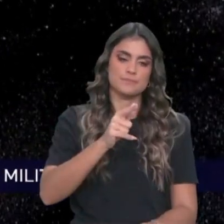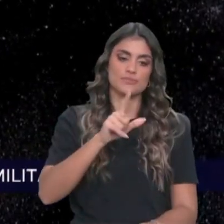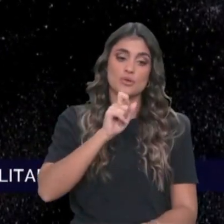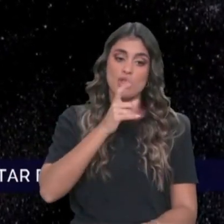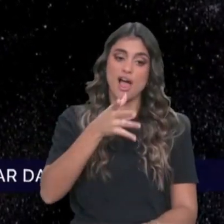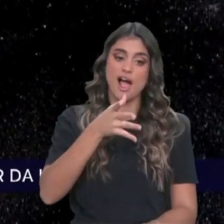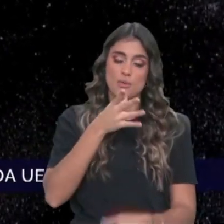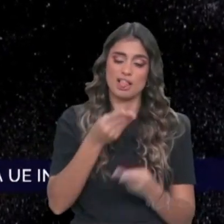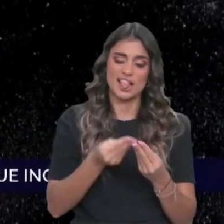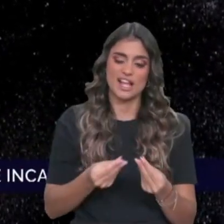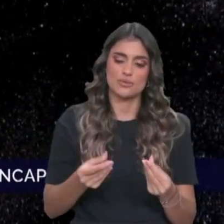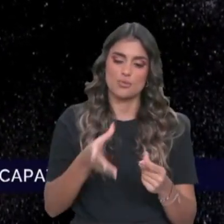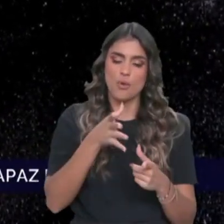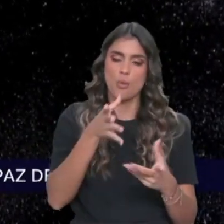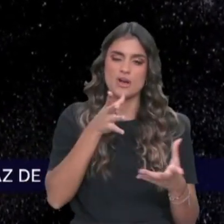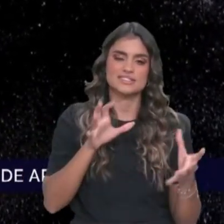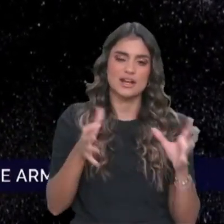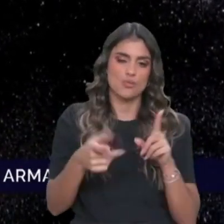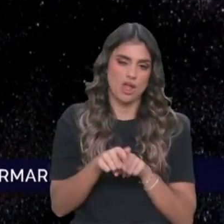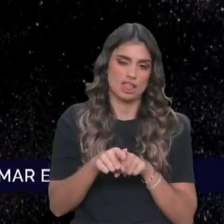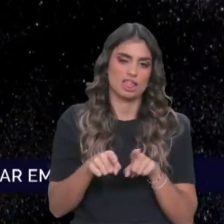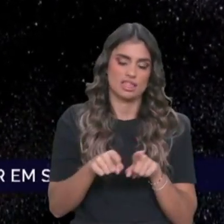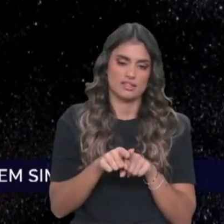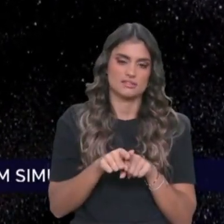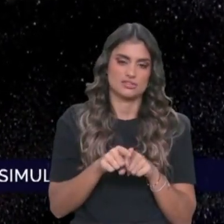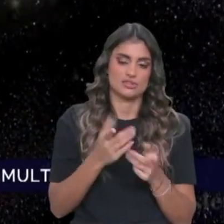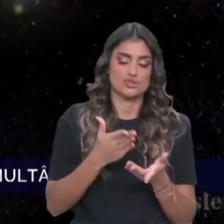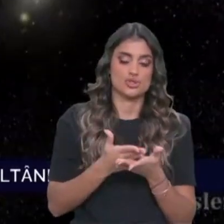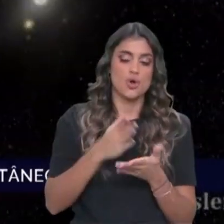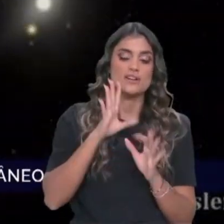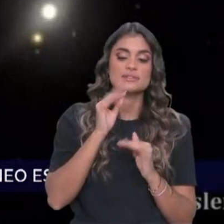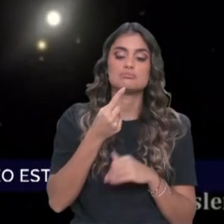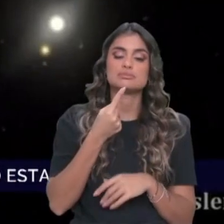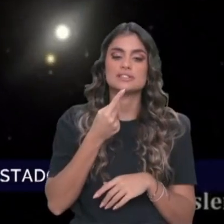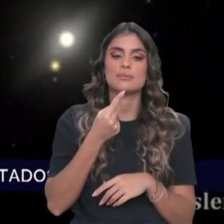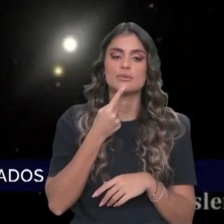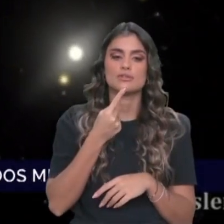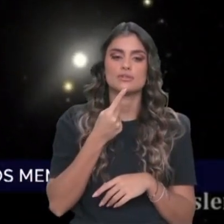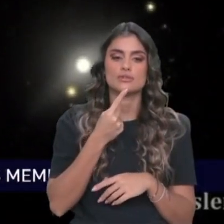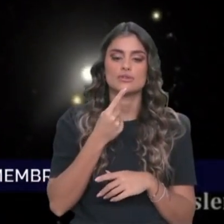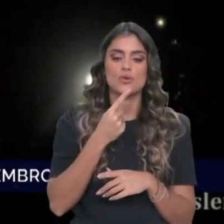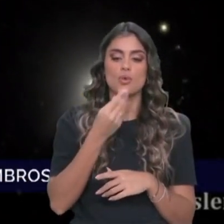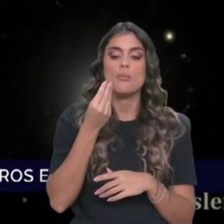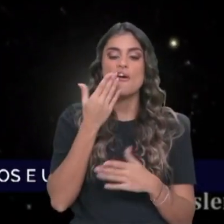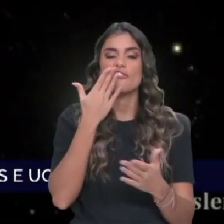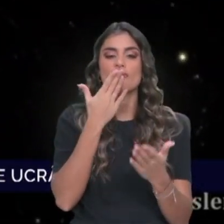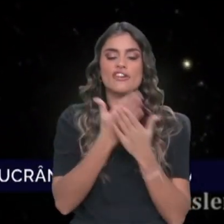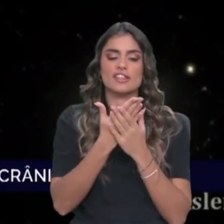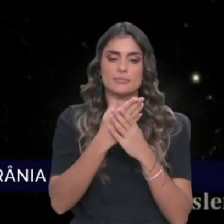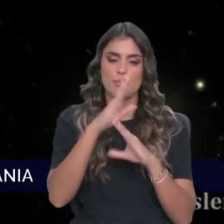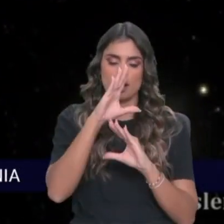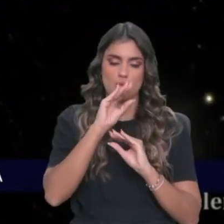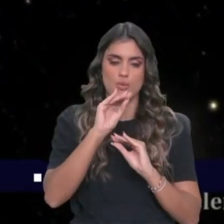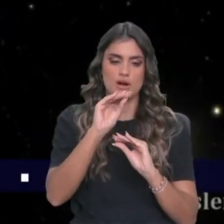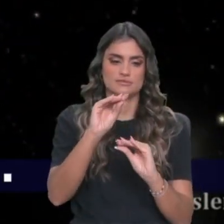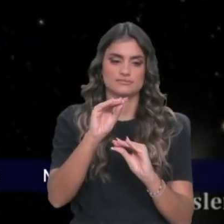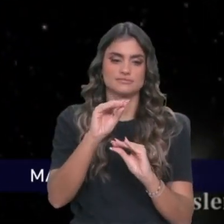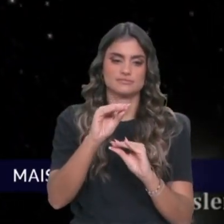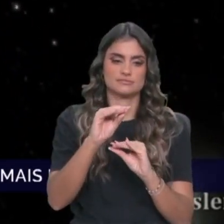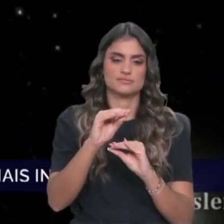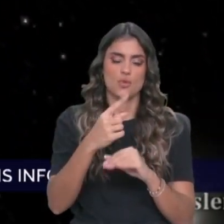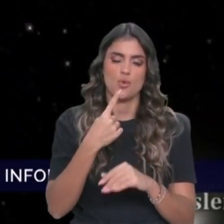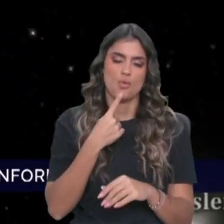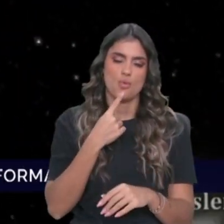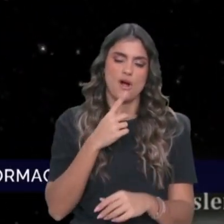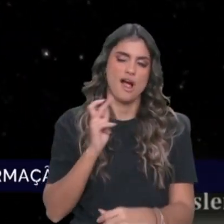estado líquido, um oceano, porque só assim é que nós conseguimos perceber como é que ele tem a mesma face virada para a sua Lua. Ao longo de milhares de